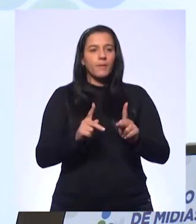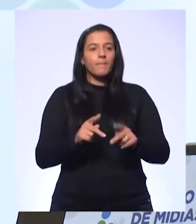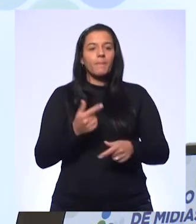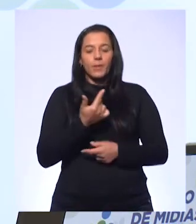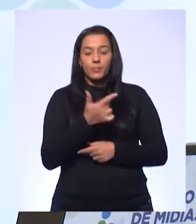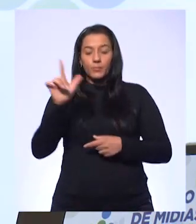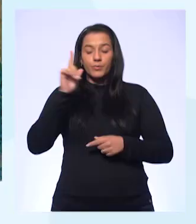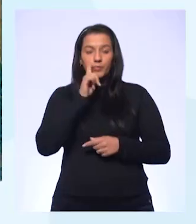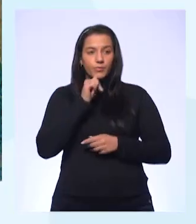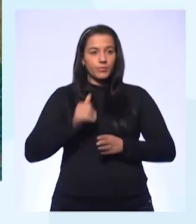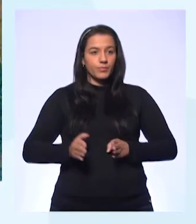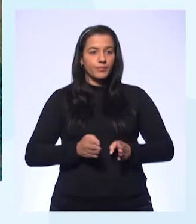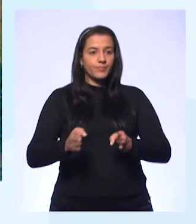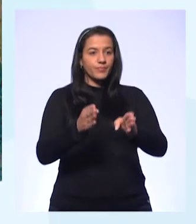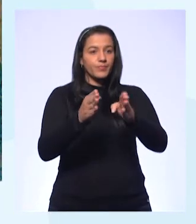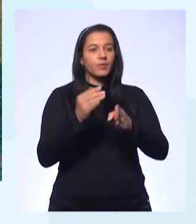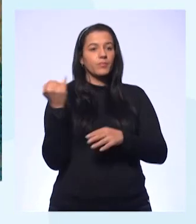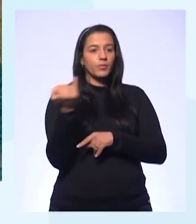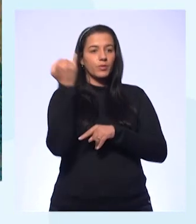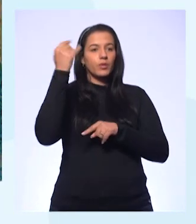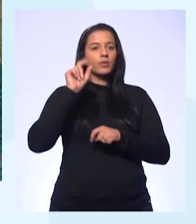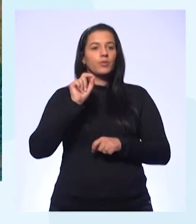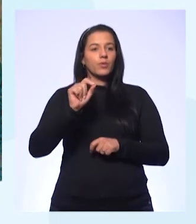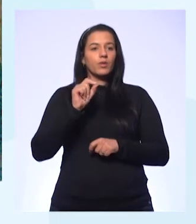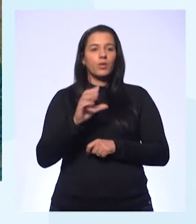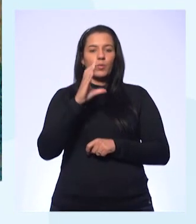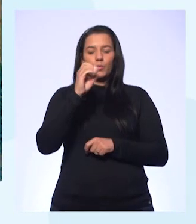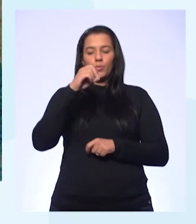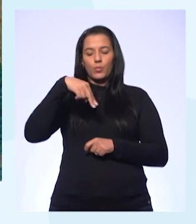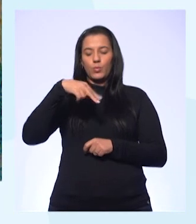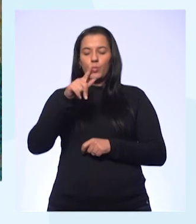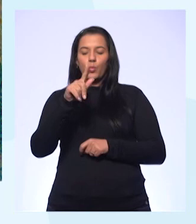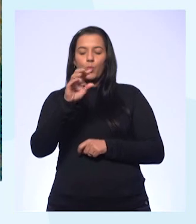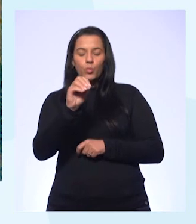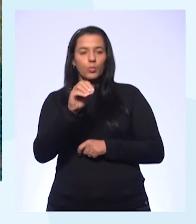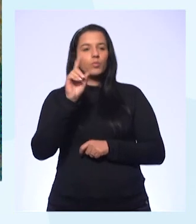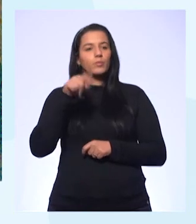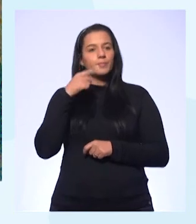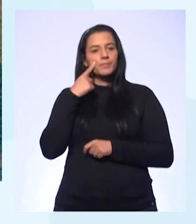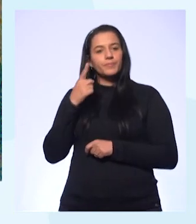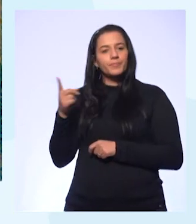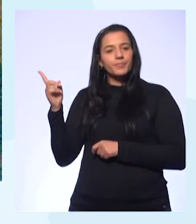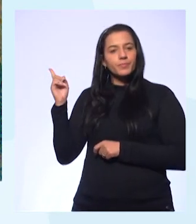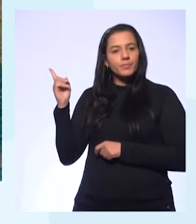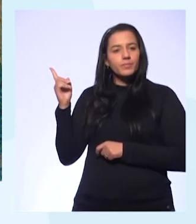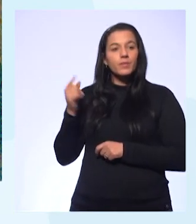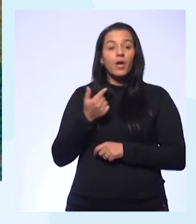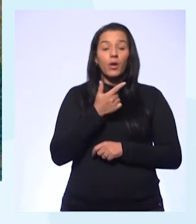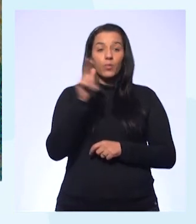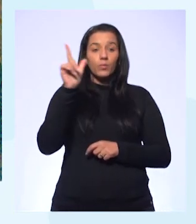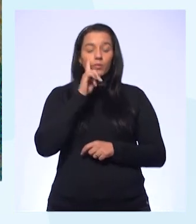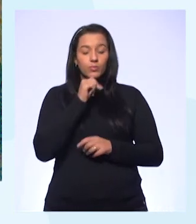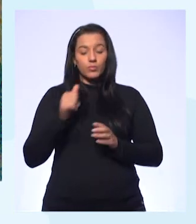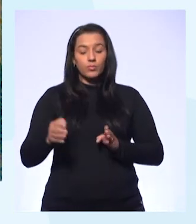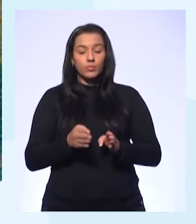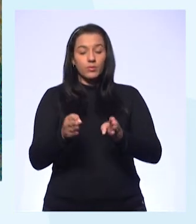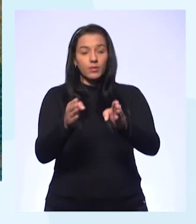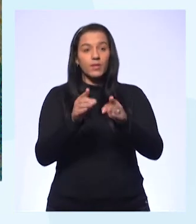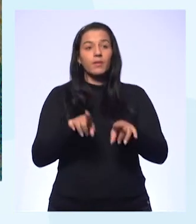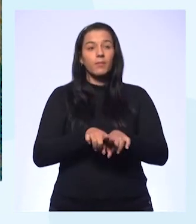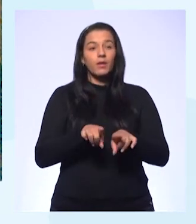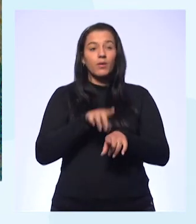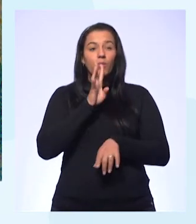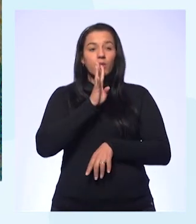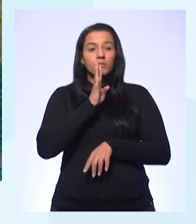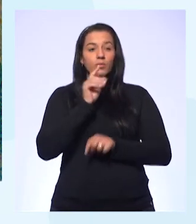rio importante é o Rio Congo. Tá? Então vamos ver aí na tela também uma imagem de satélite. Ele também é conhecido como Rio Zaire,